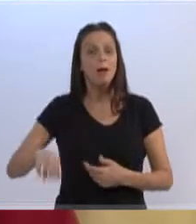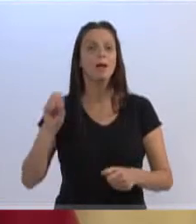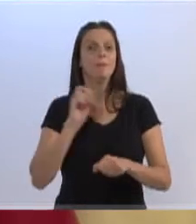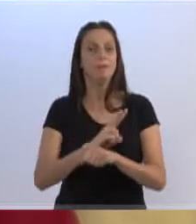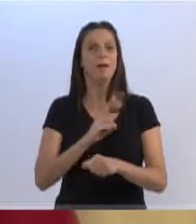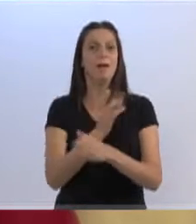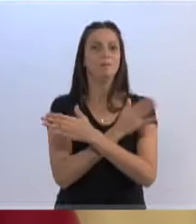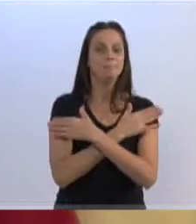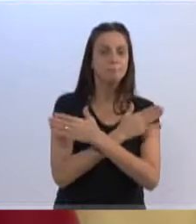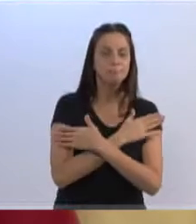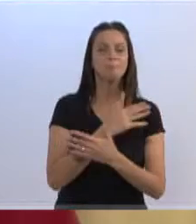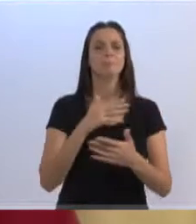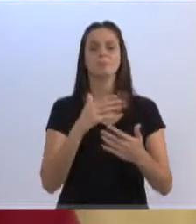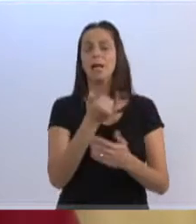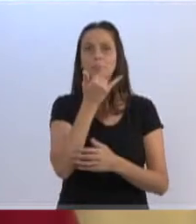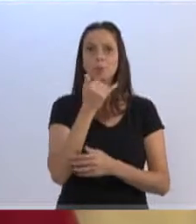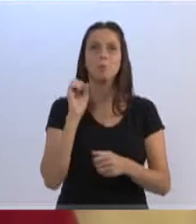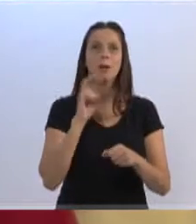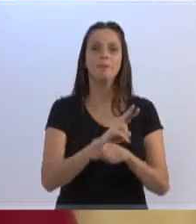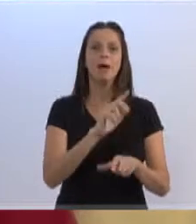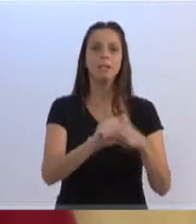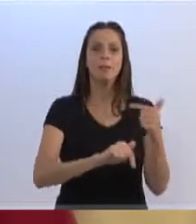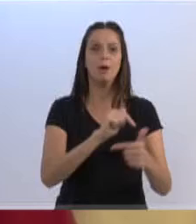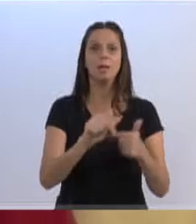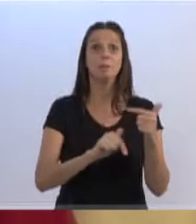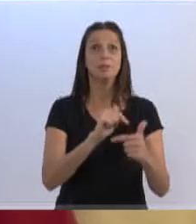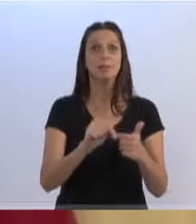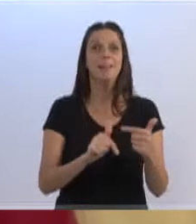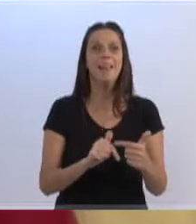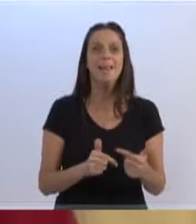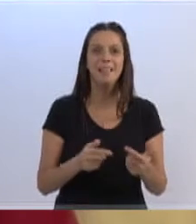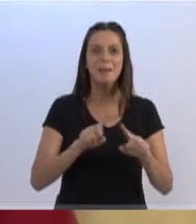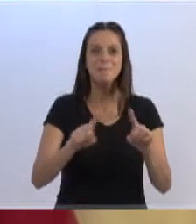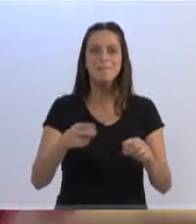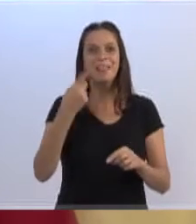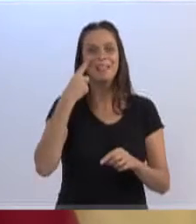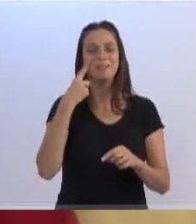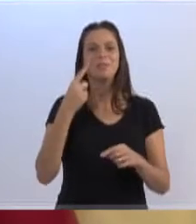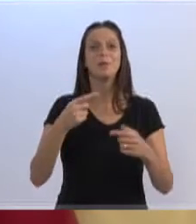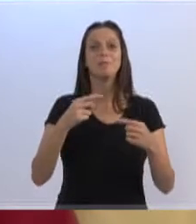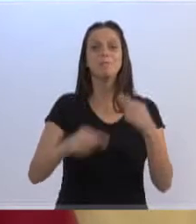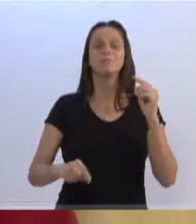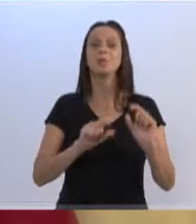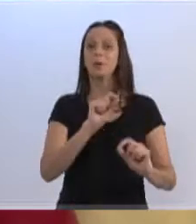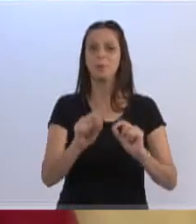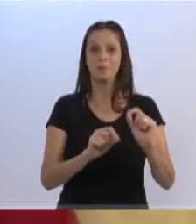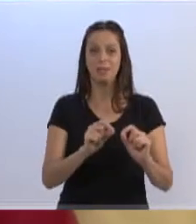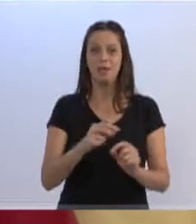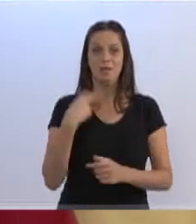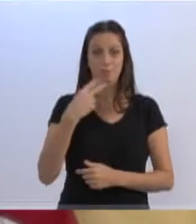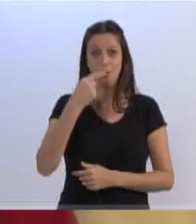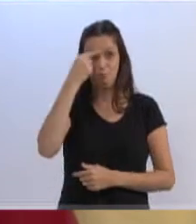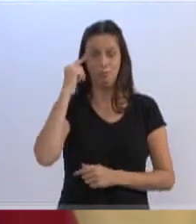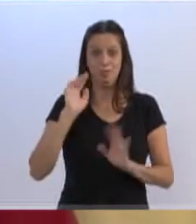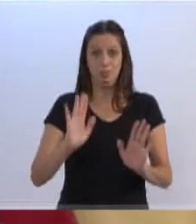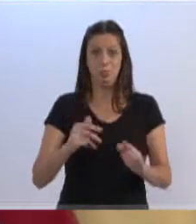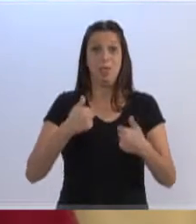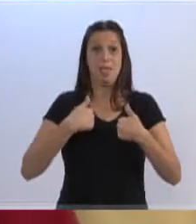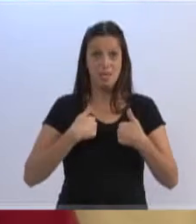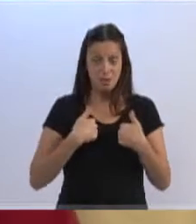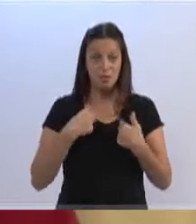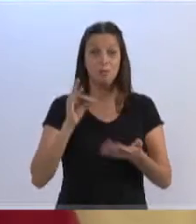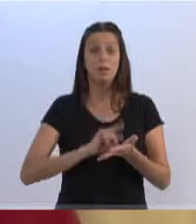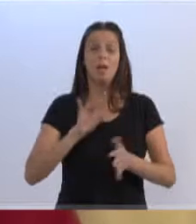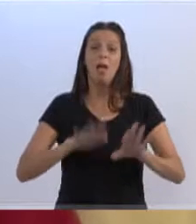precisa voltar a crescer. E o que nós temos visto é essa oposição. Vereador Ito, eu fico às